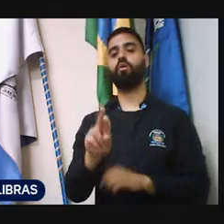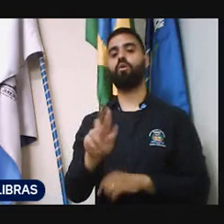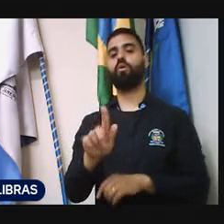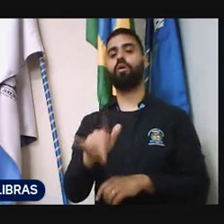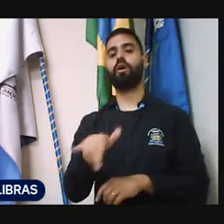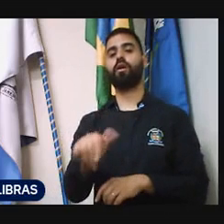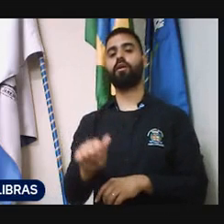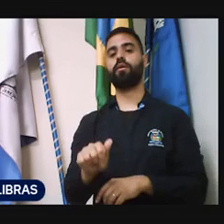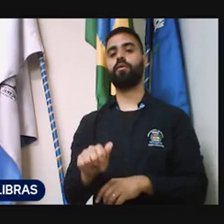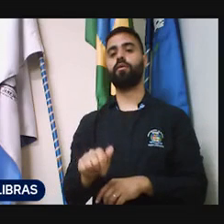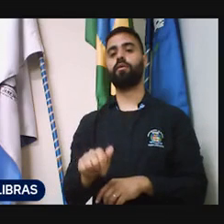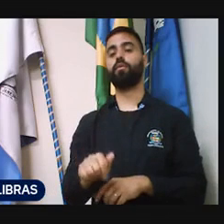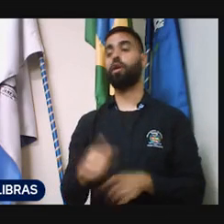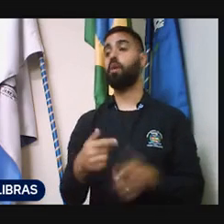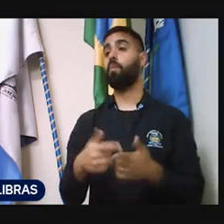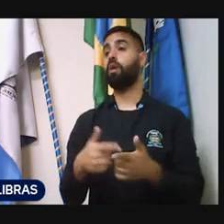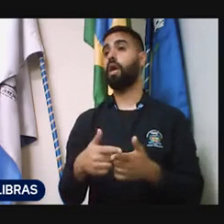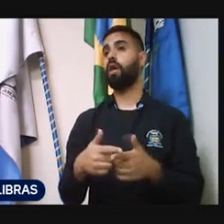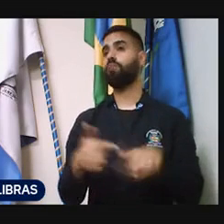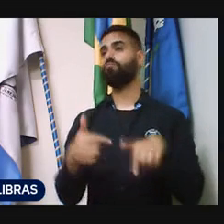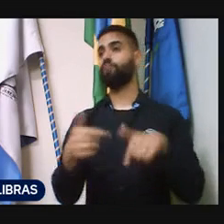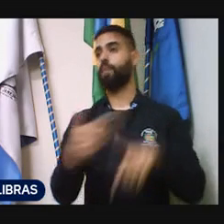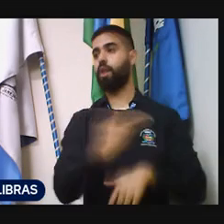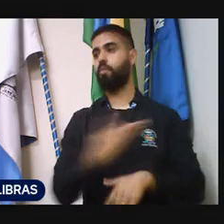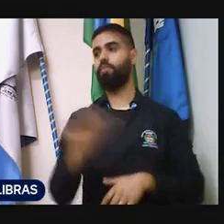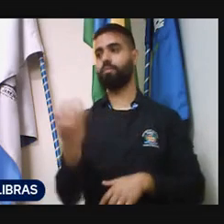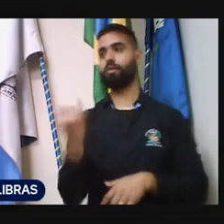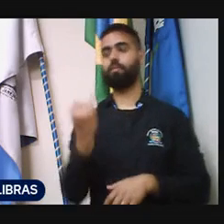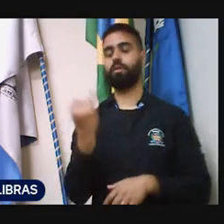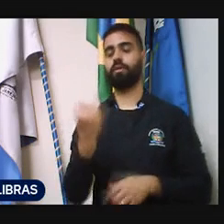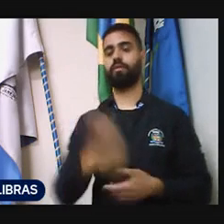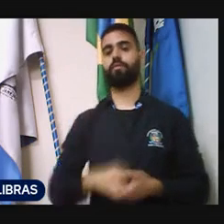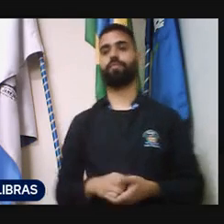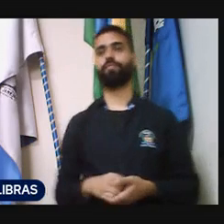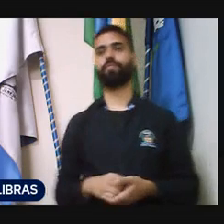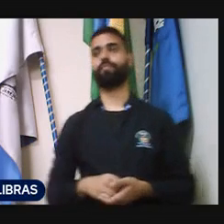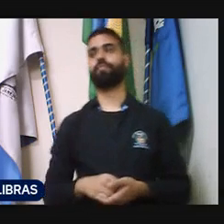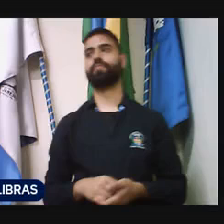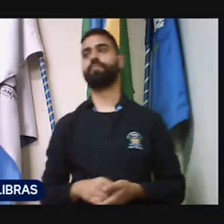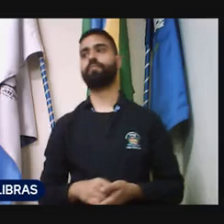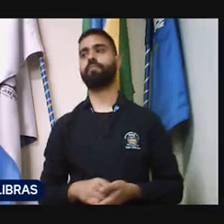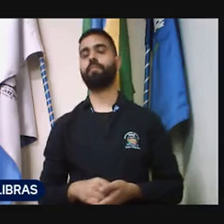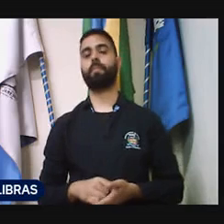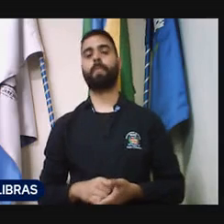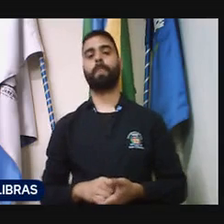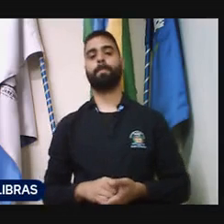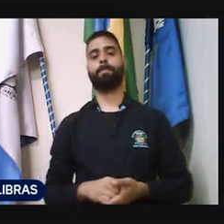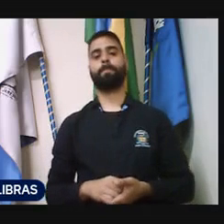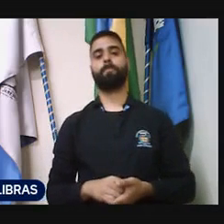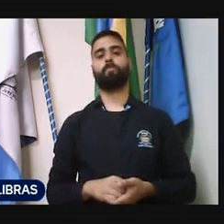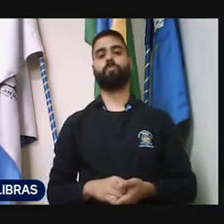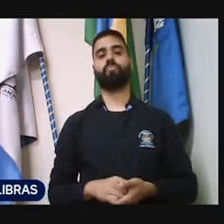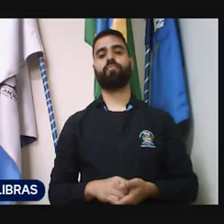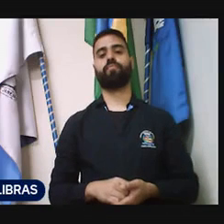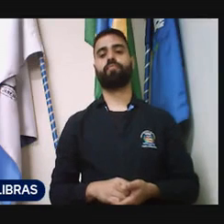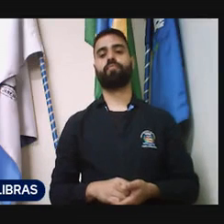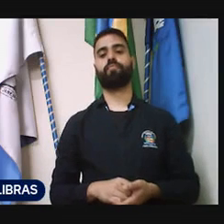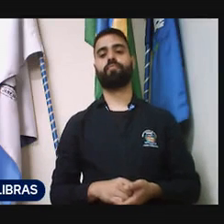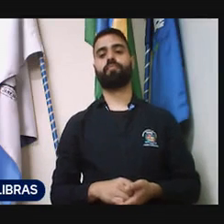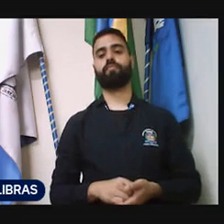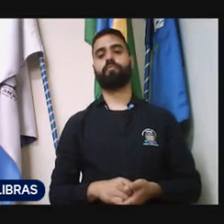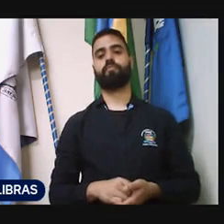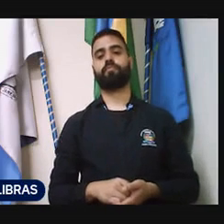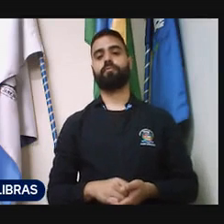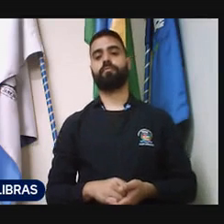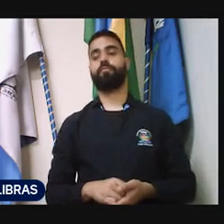por tratar-se de serviço público relevante aproveitando a oportunidade para reiterar as vossas excelências protege elevado